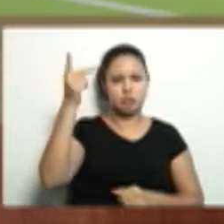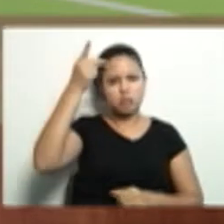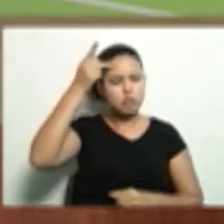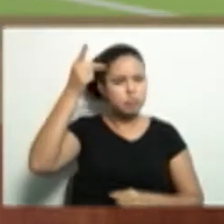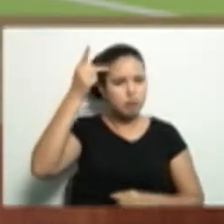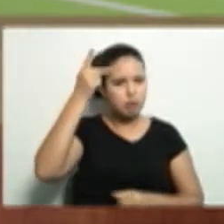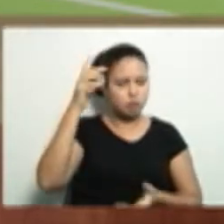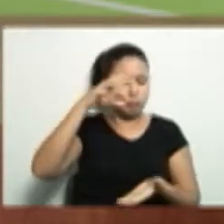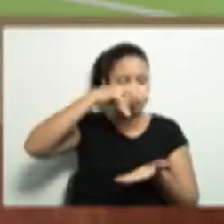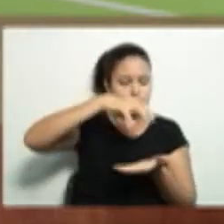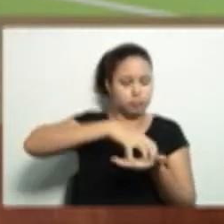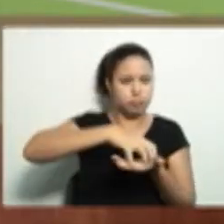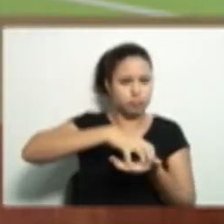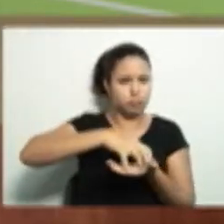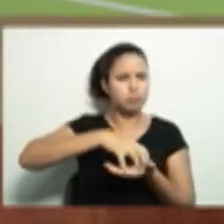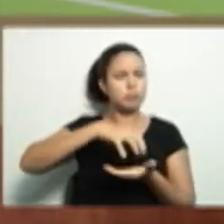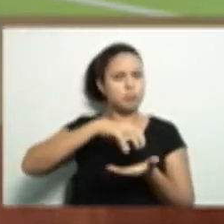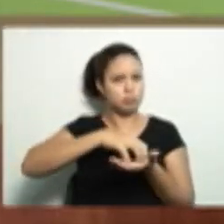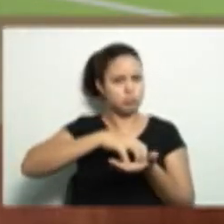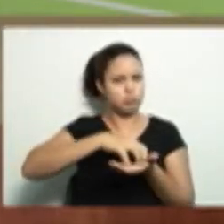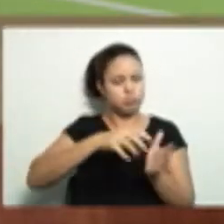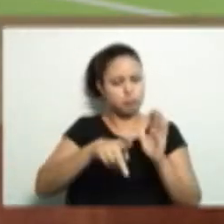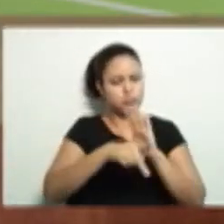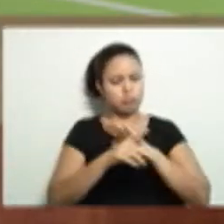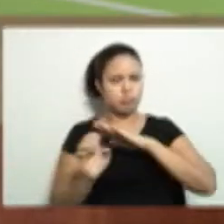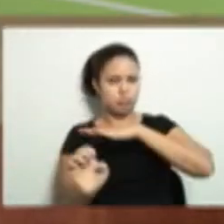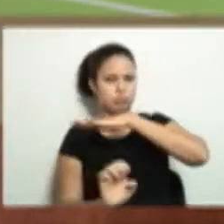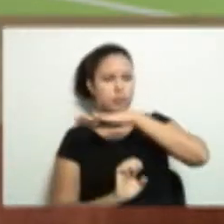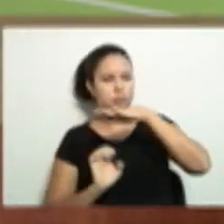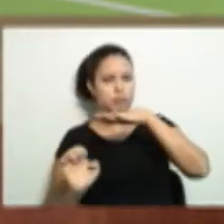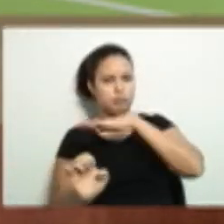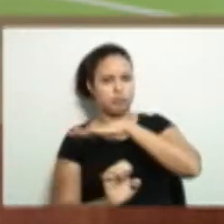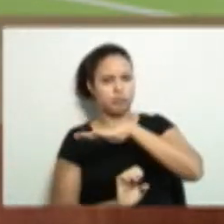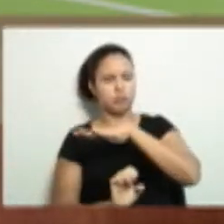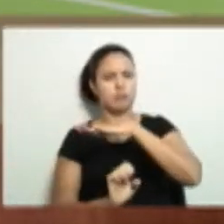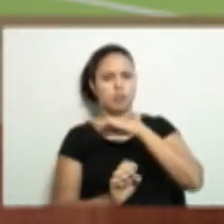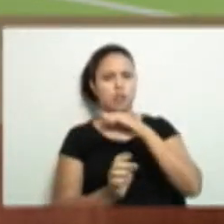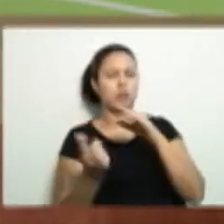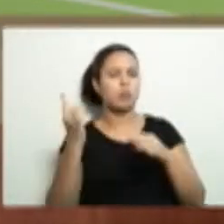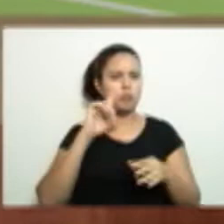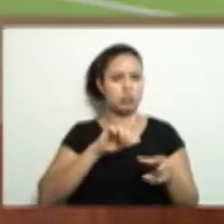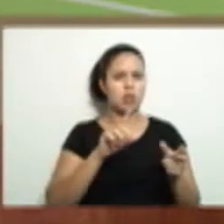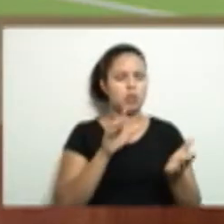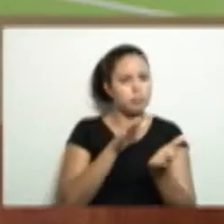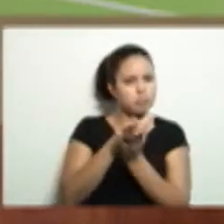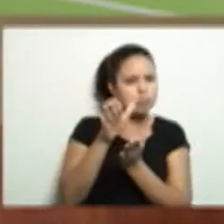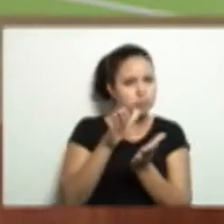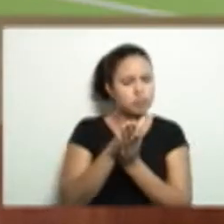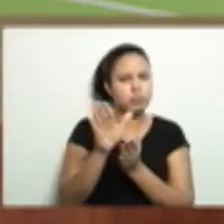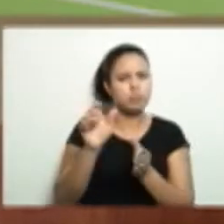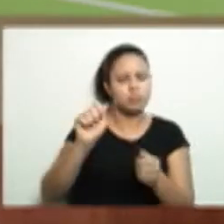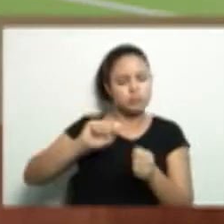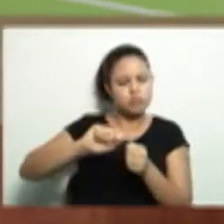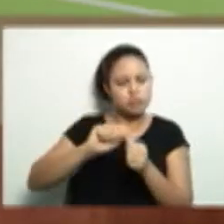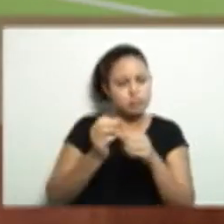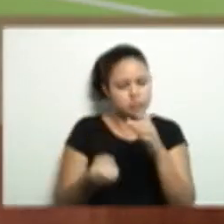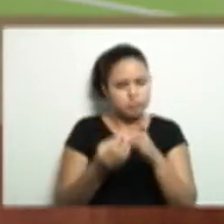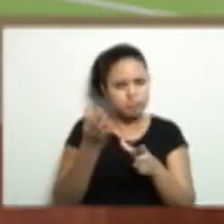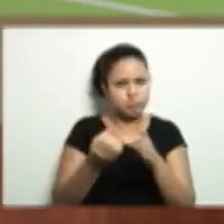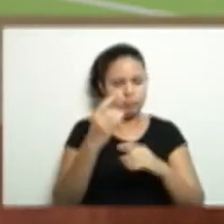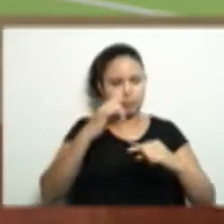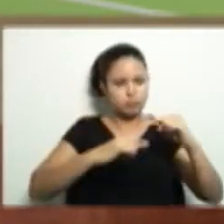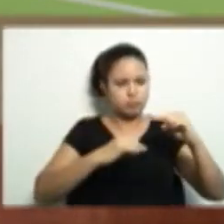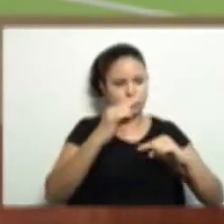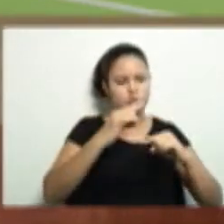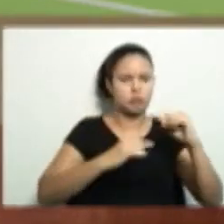muito tempo e que se mantêm até hoje. Sejam nesses produtos que são os mesmos, no caso das pilhas e parafusos e outros